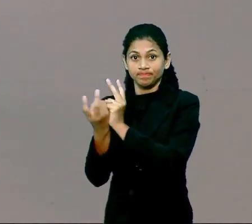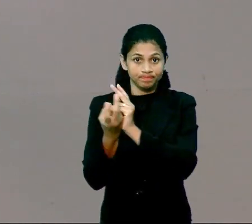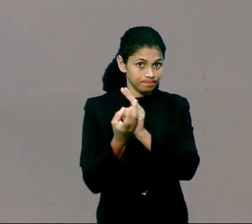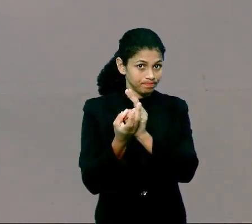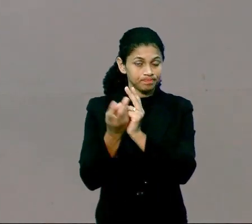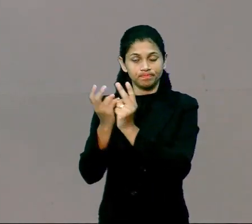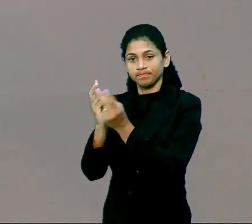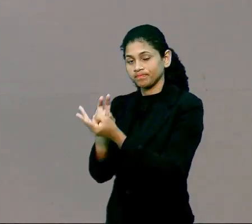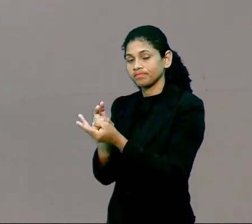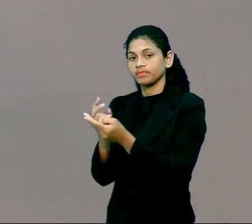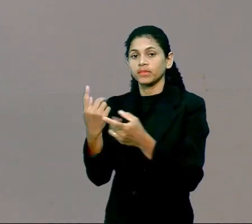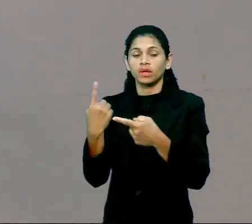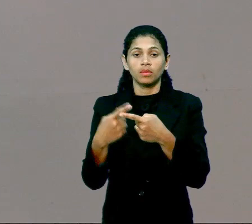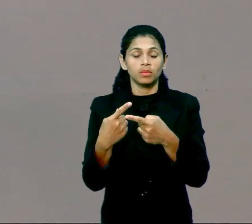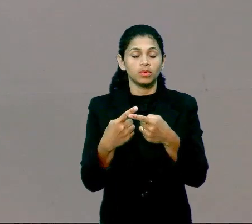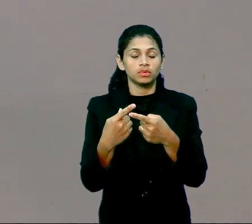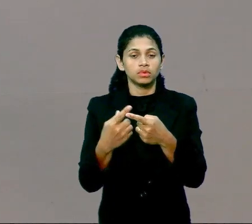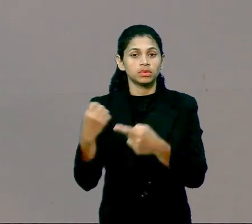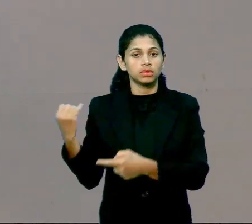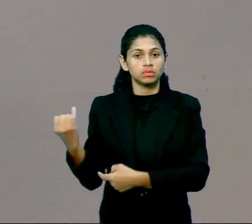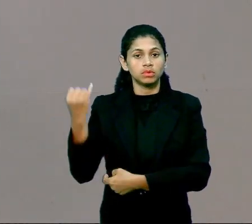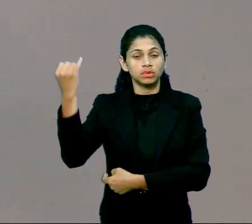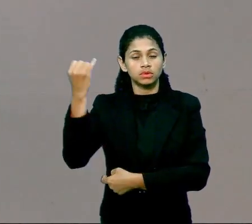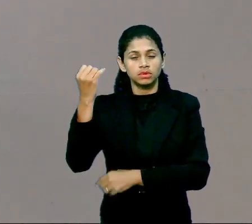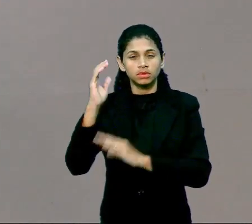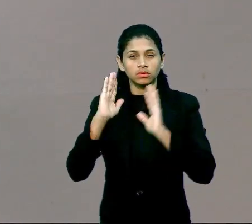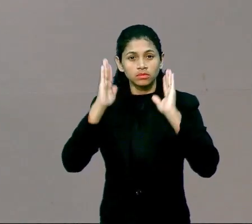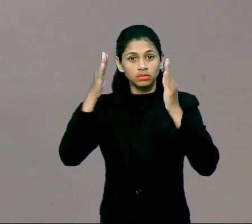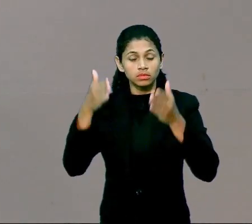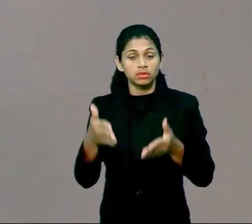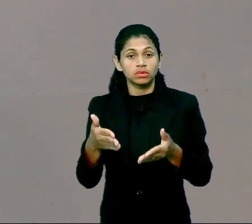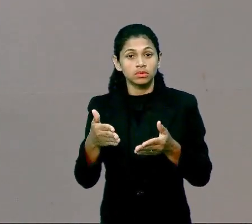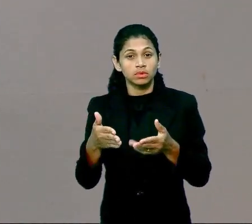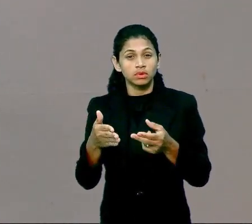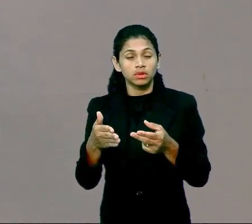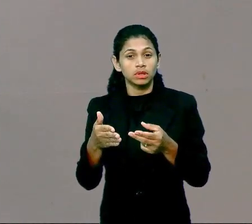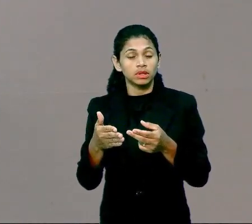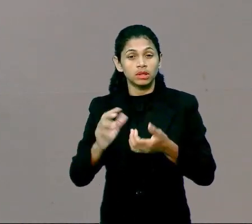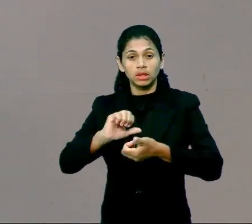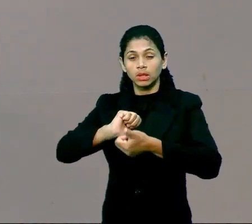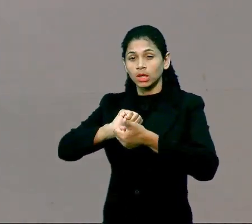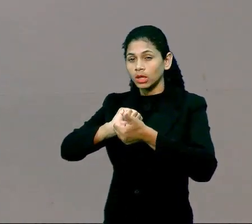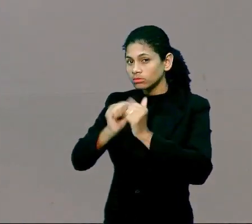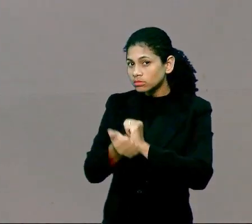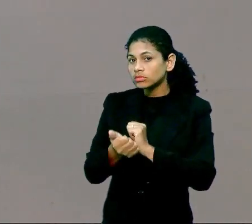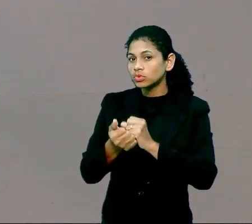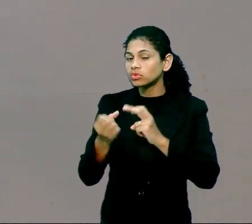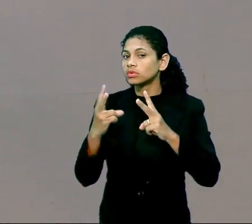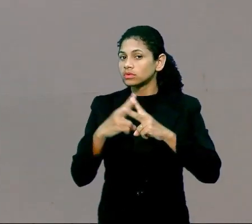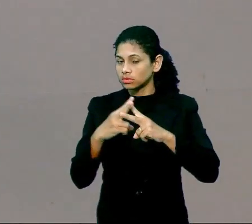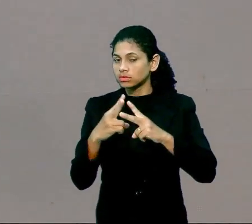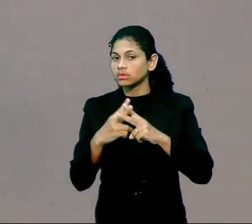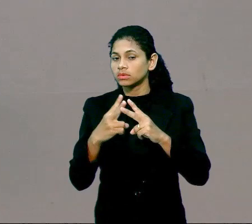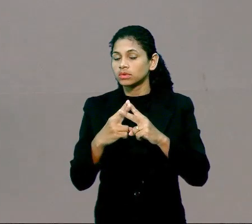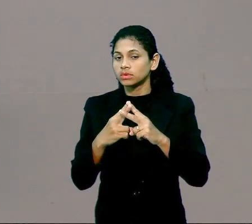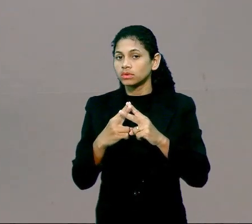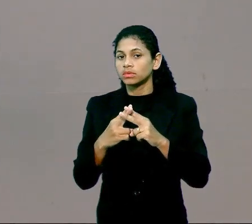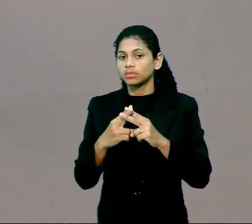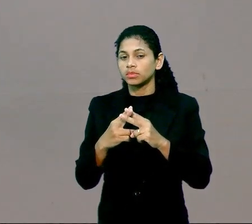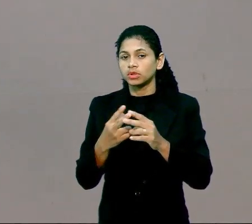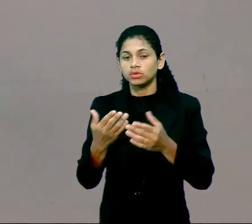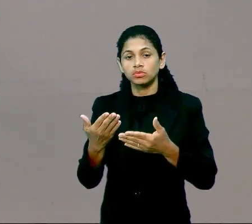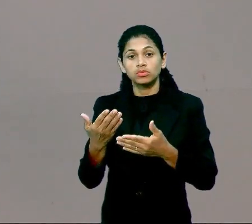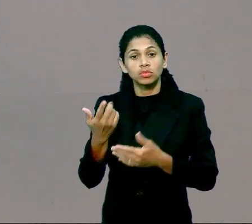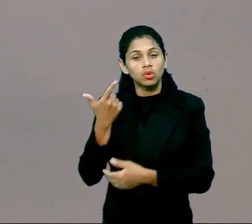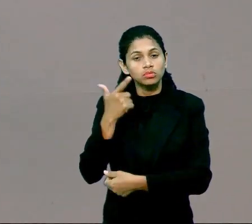é inclusiva, participativa e interativa, não violenta, não agressiva, a gente consegue essa